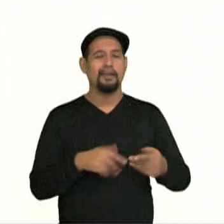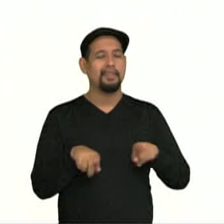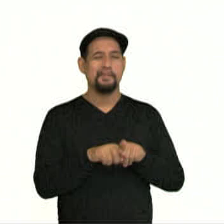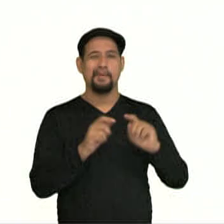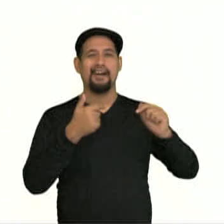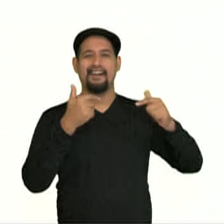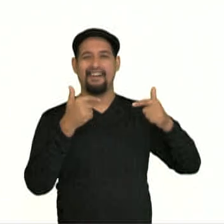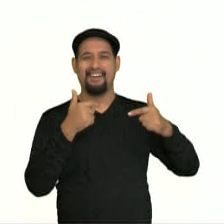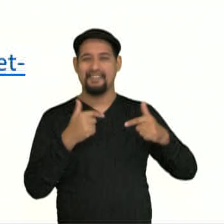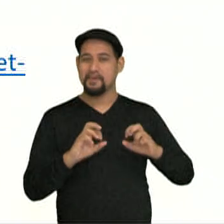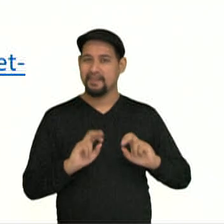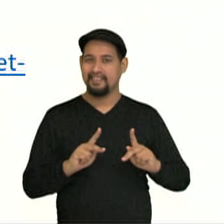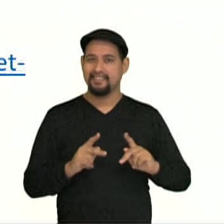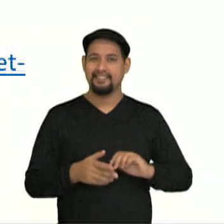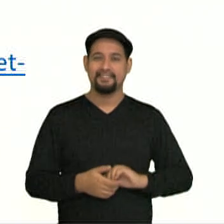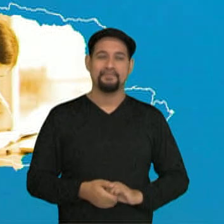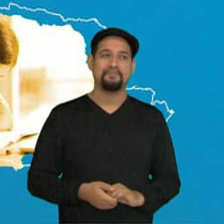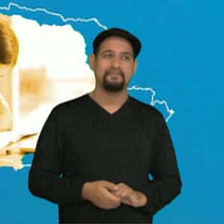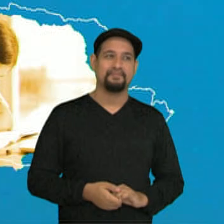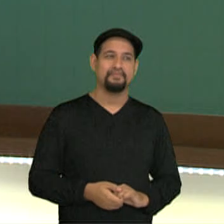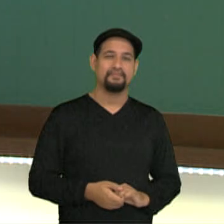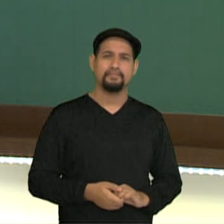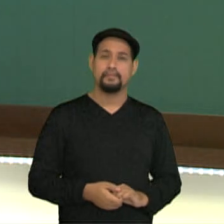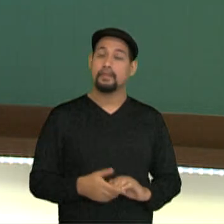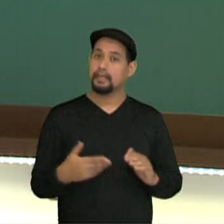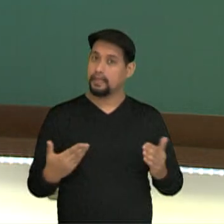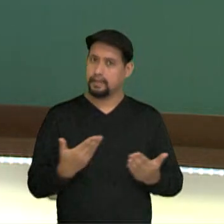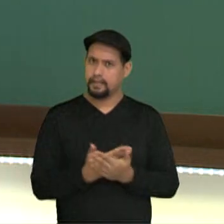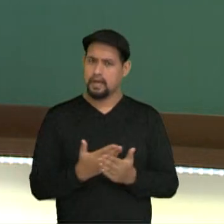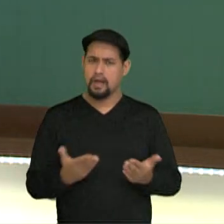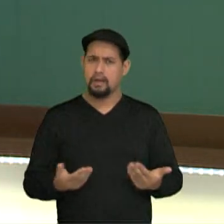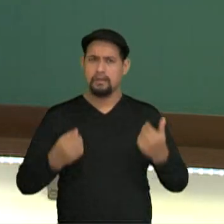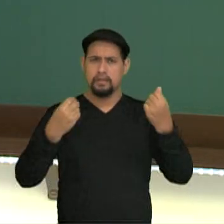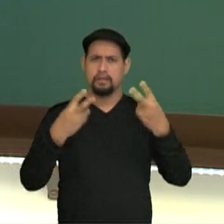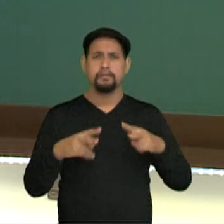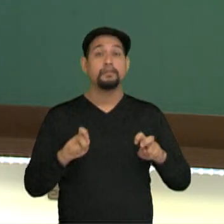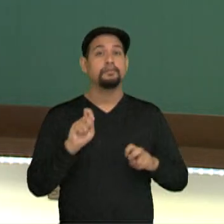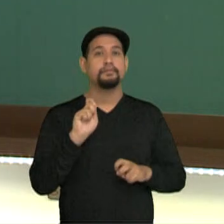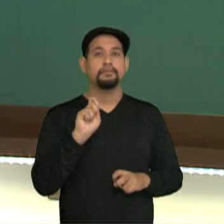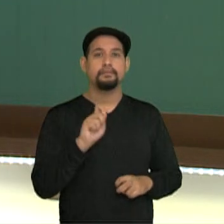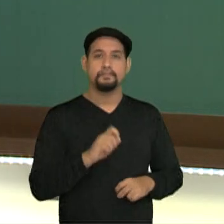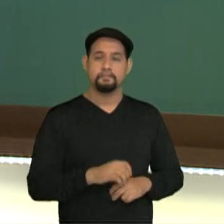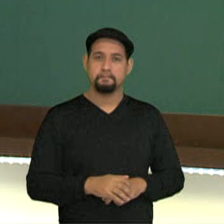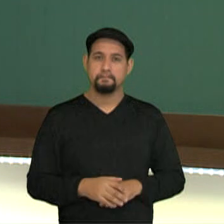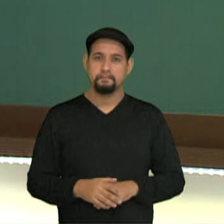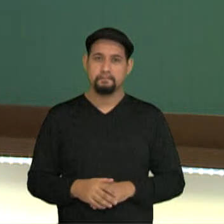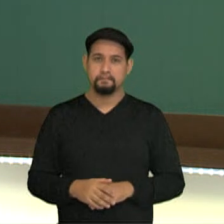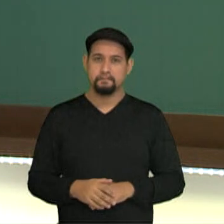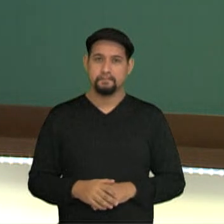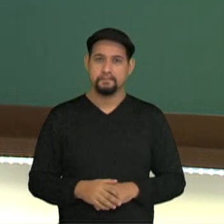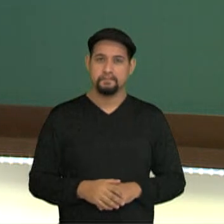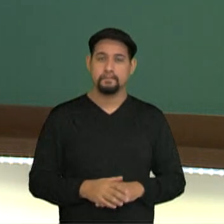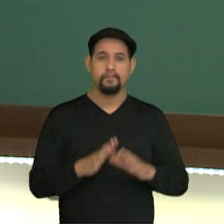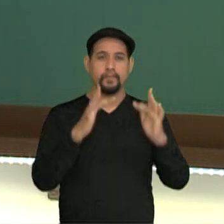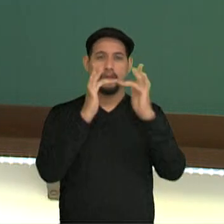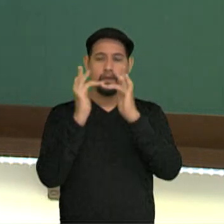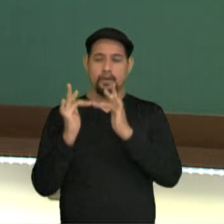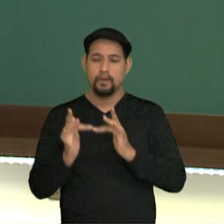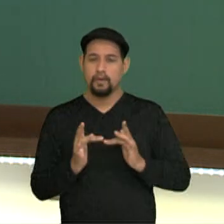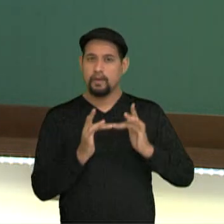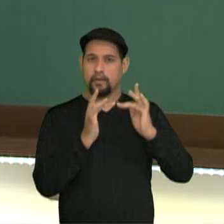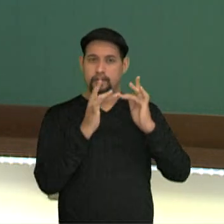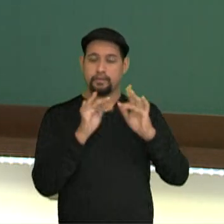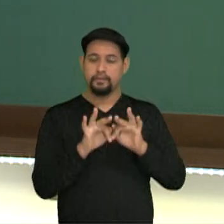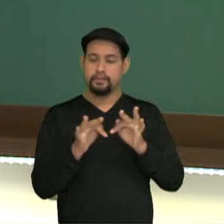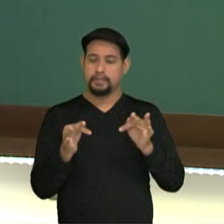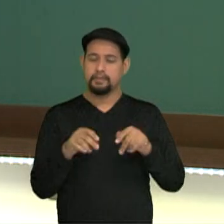risada. Ok? Students, nessa aula nós falamos sobre a relação de presente simples e